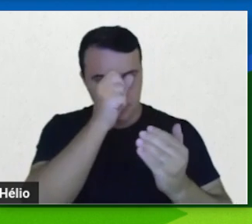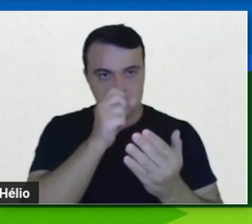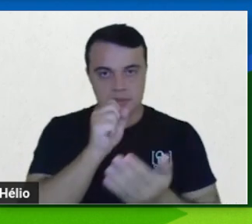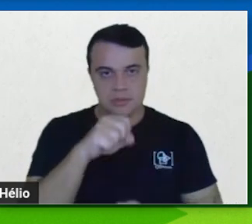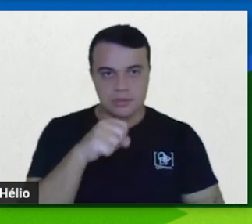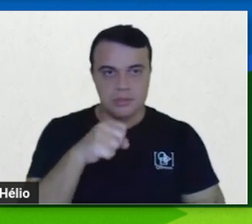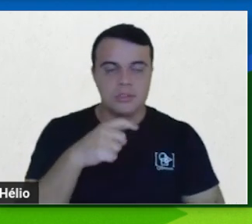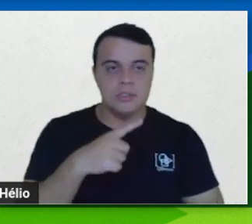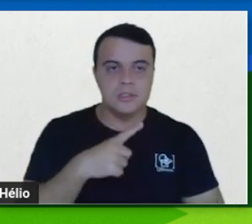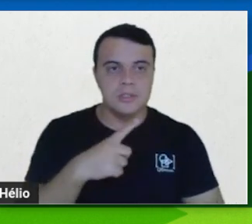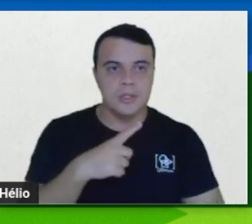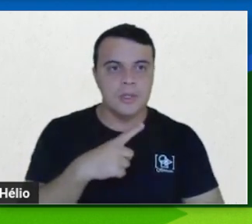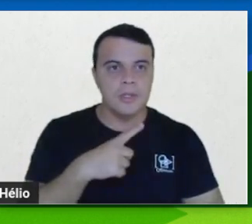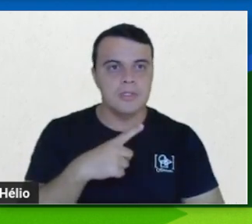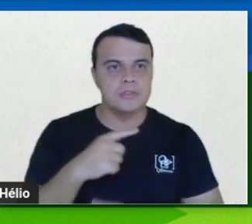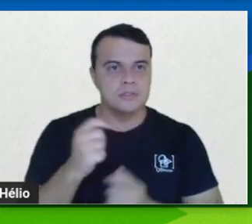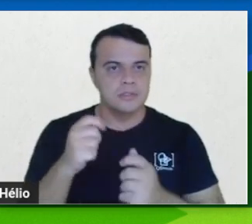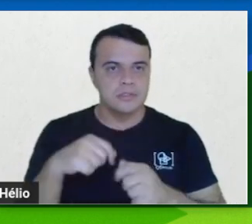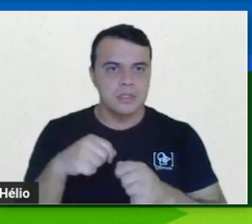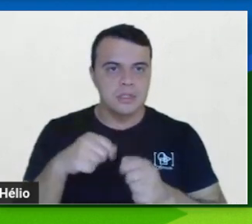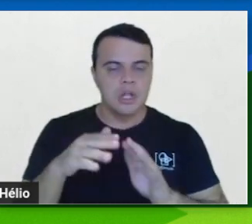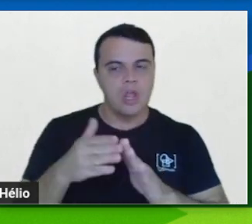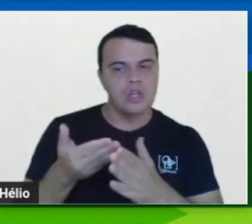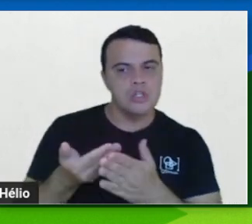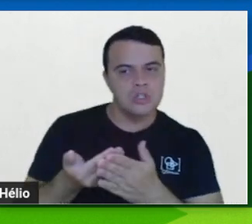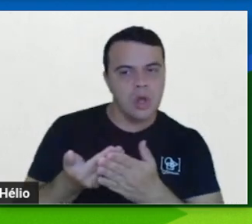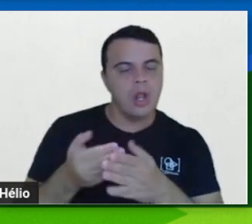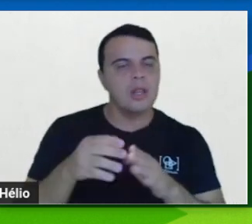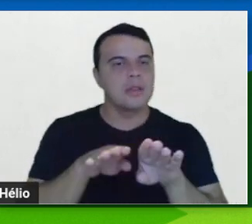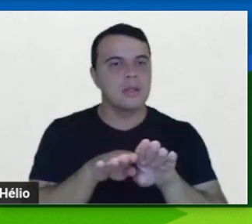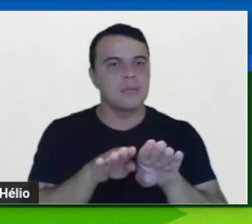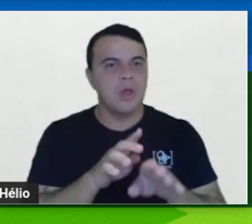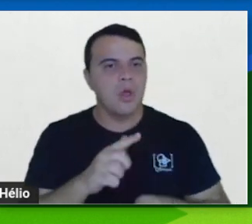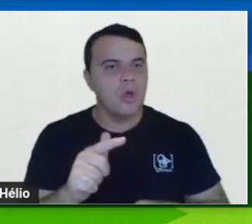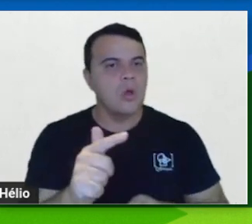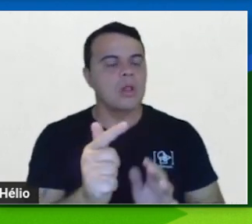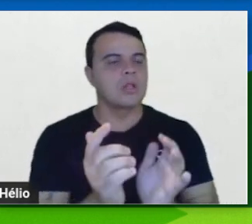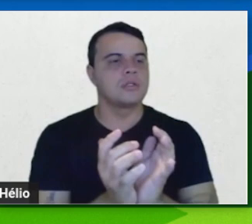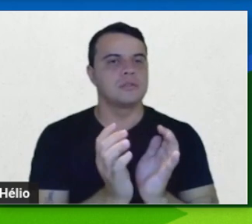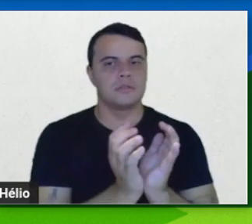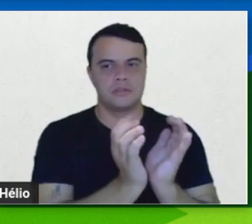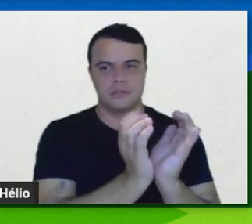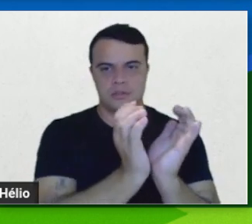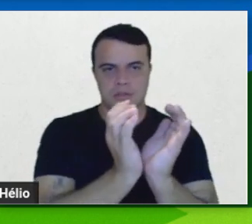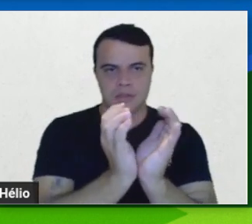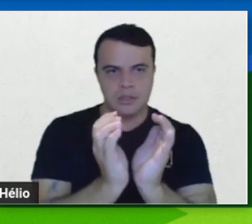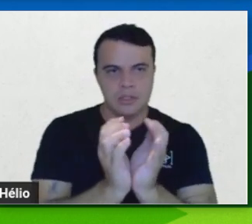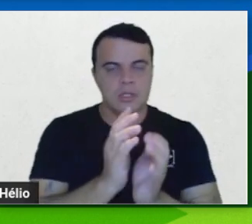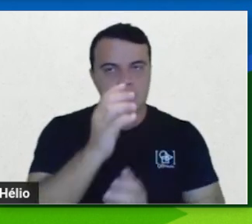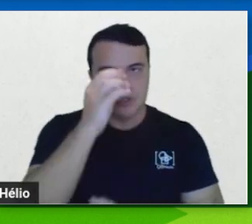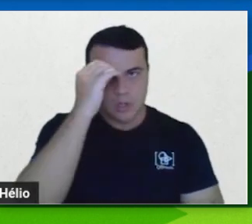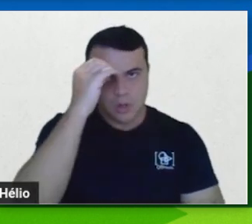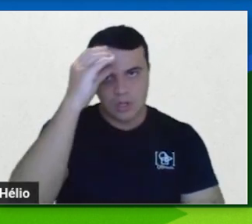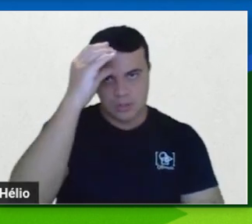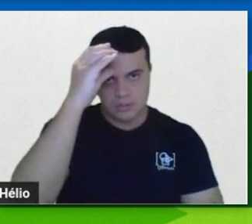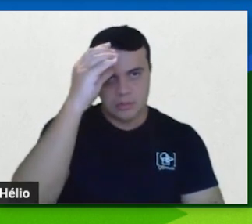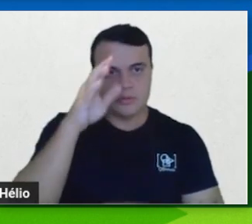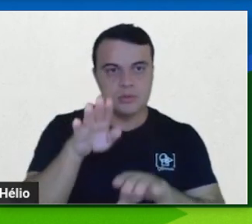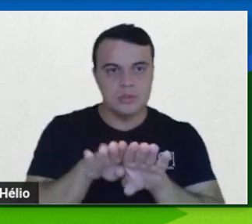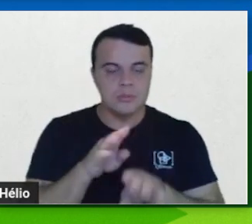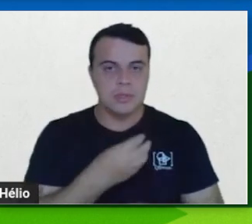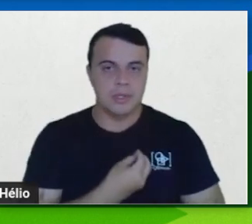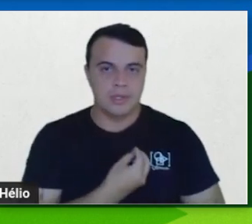isso tanto na escola, mas também em outras áreas de conhecimento, né, e da